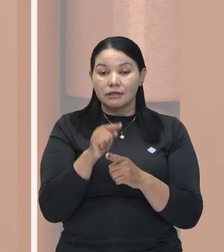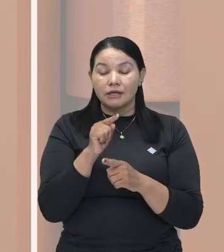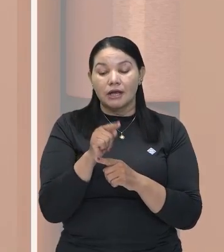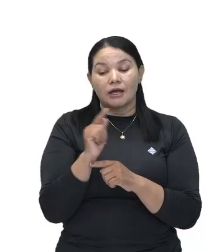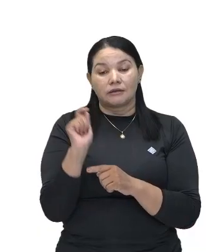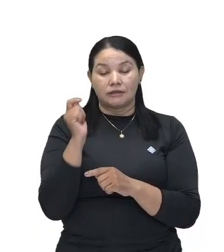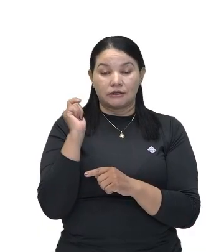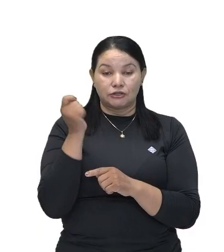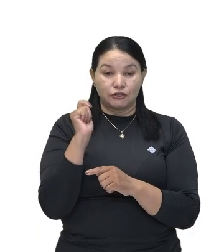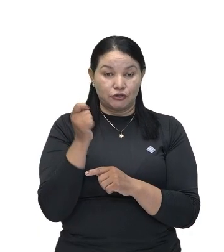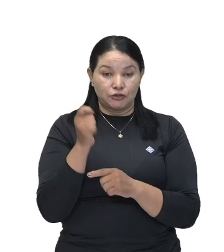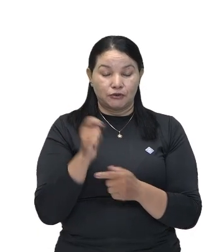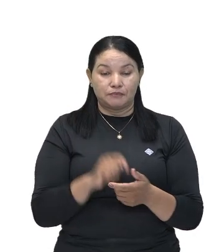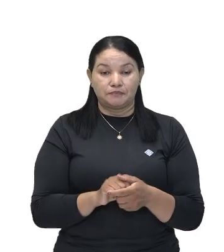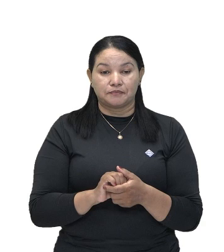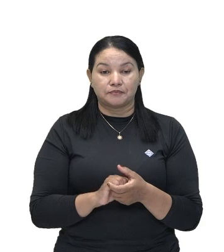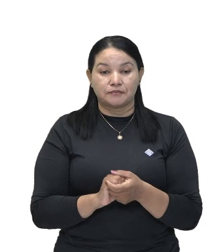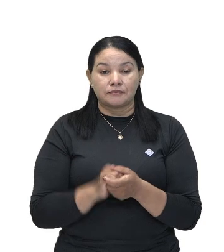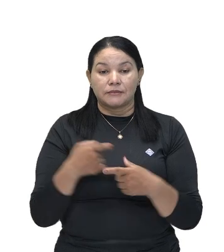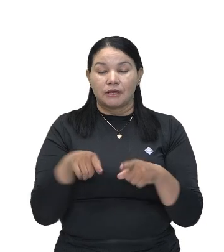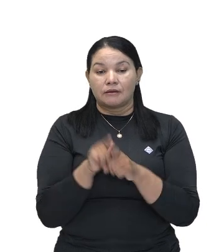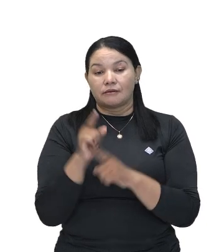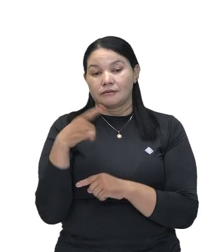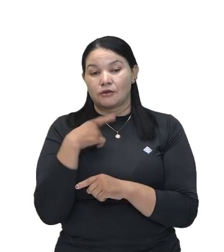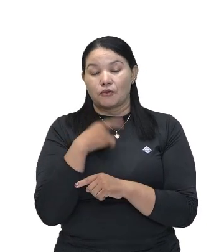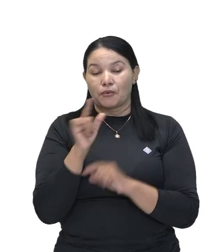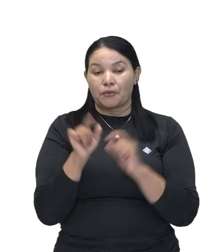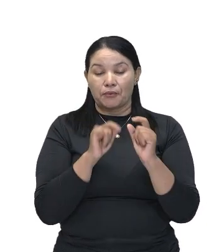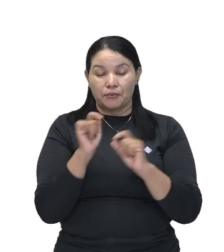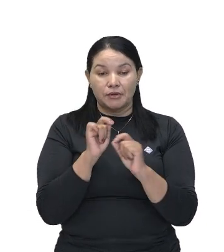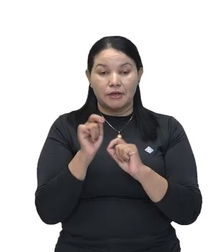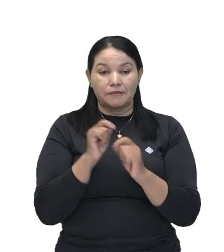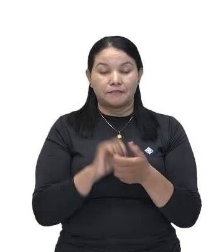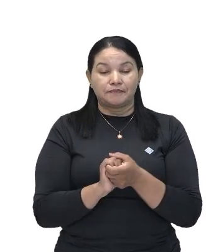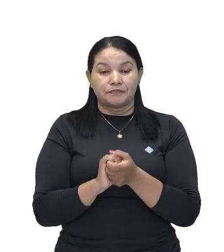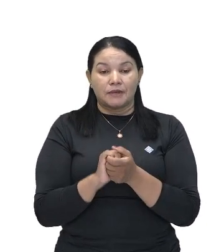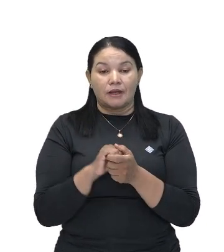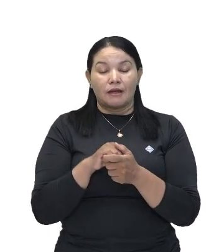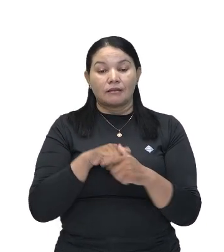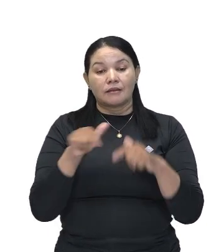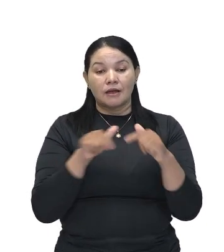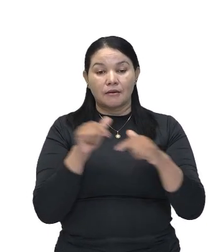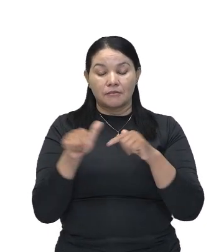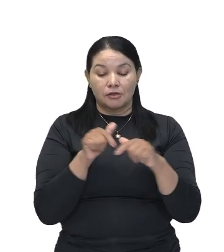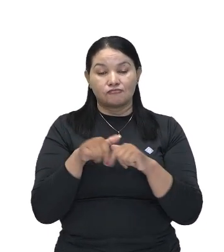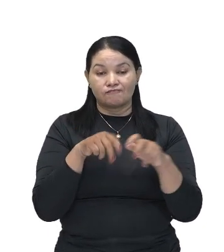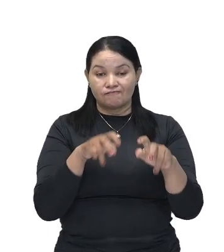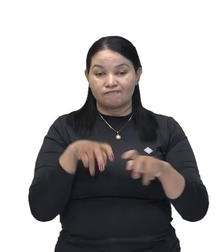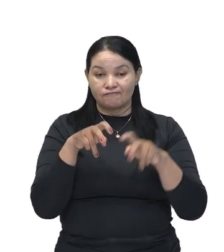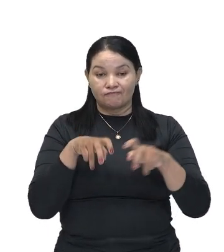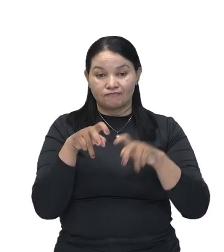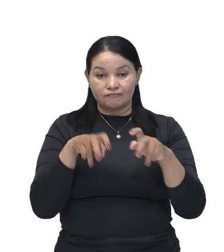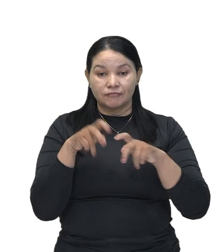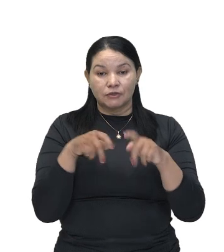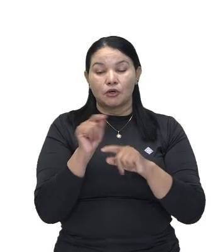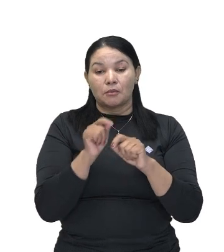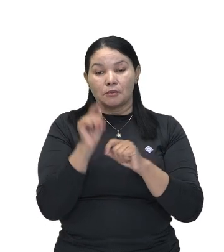na Argentina. Então, a gente vai ter na Argentina a atividade agropecuária, onde nós